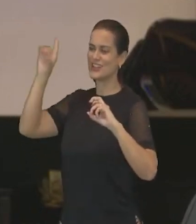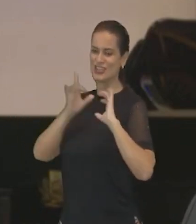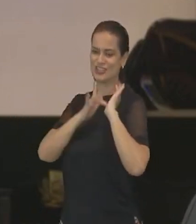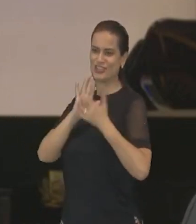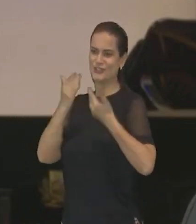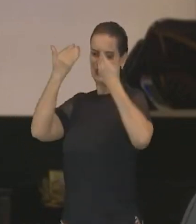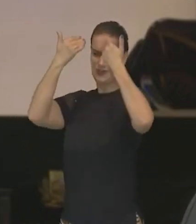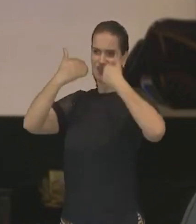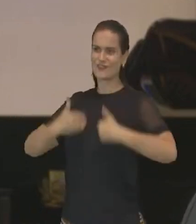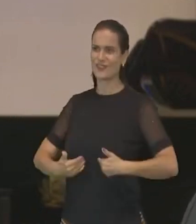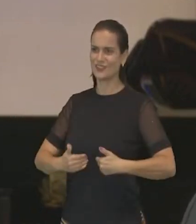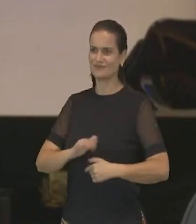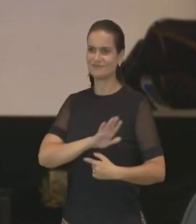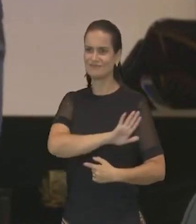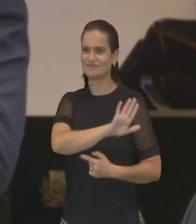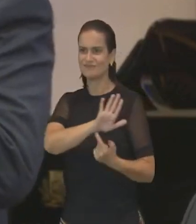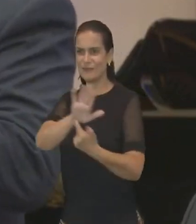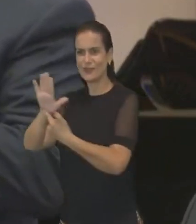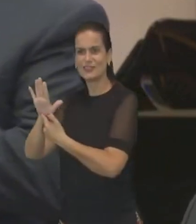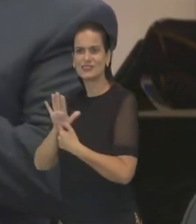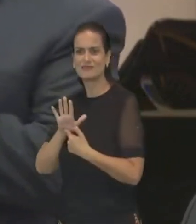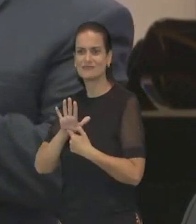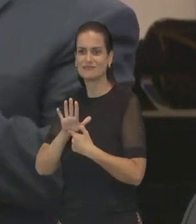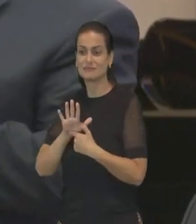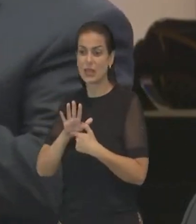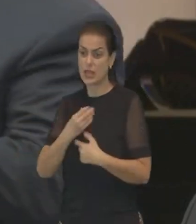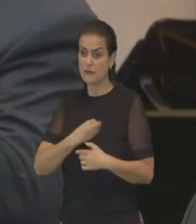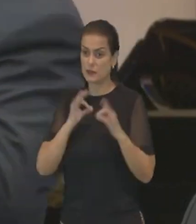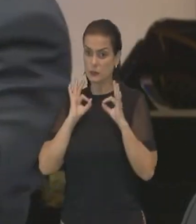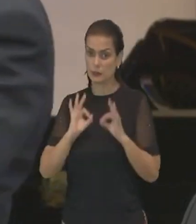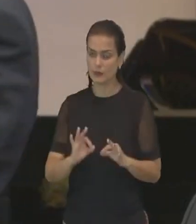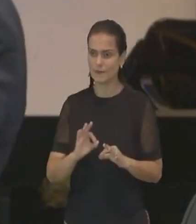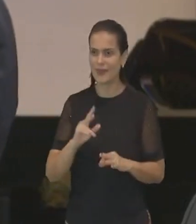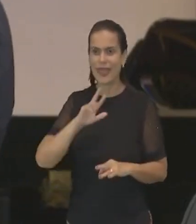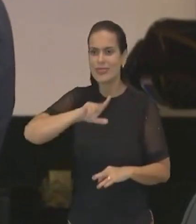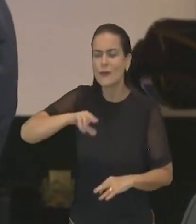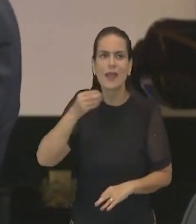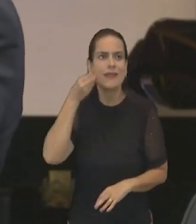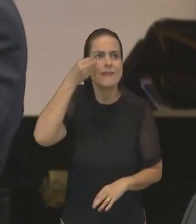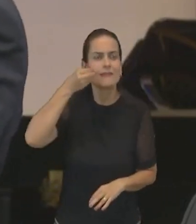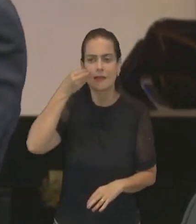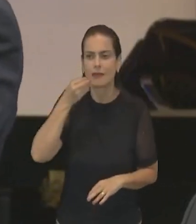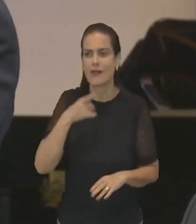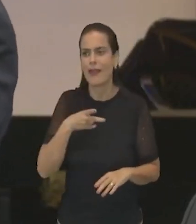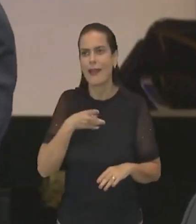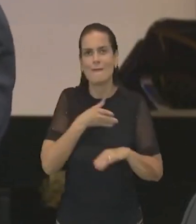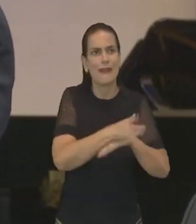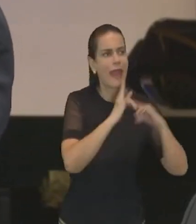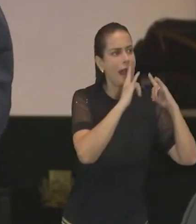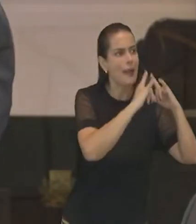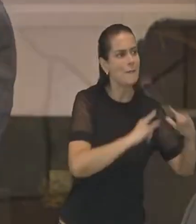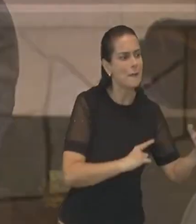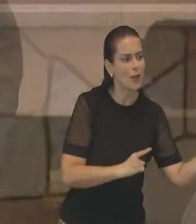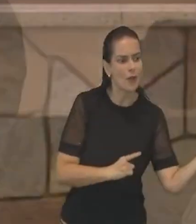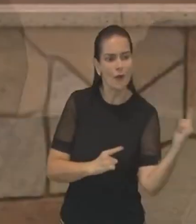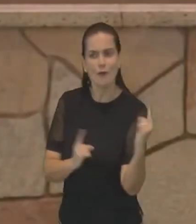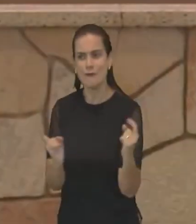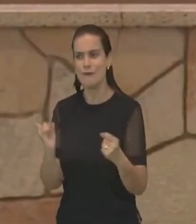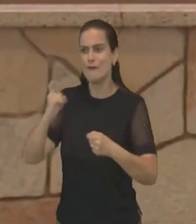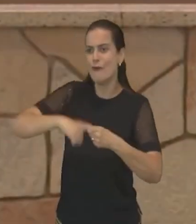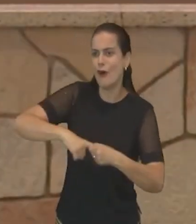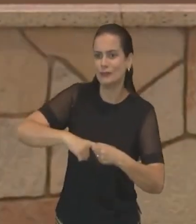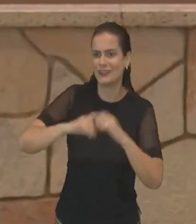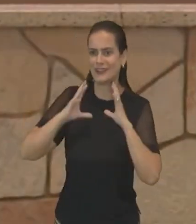em nós. Então, santidade não é uma experiência, você vai num acampamento e volta santificado. Quantas